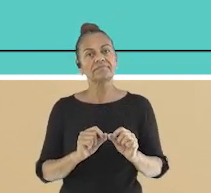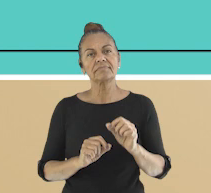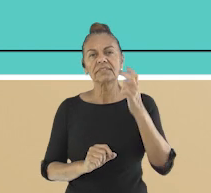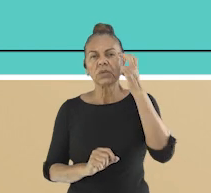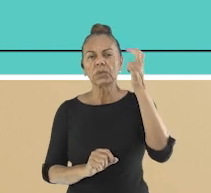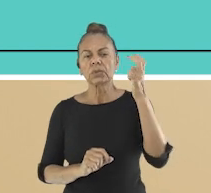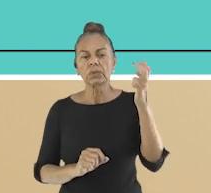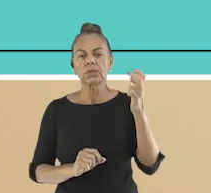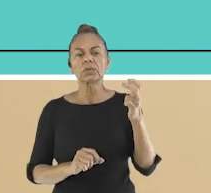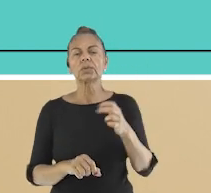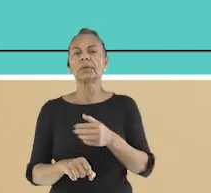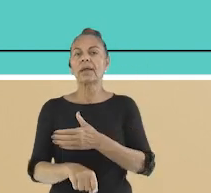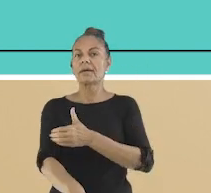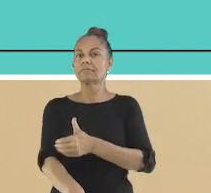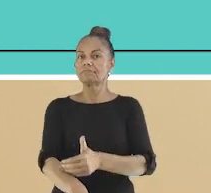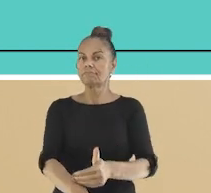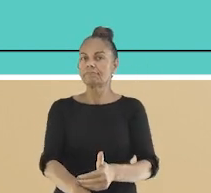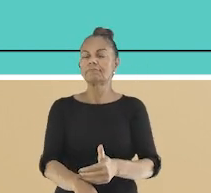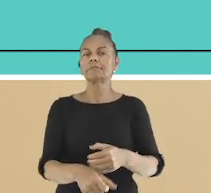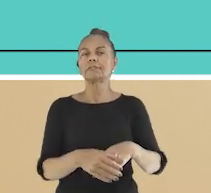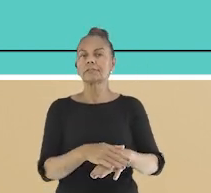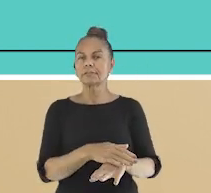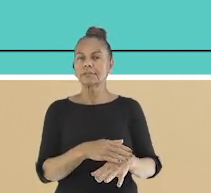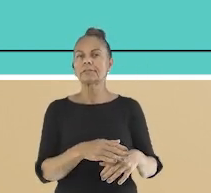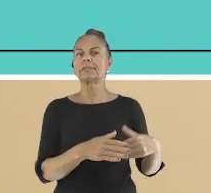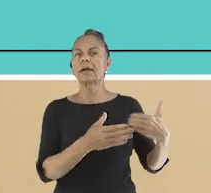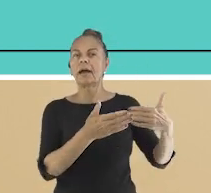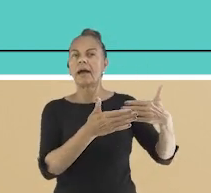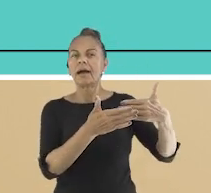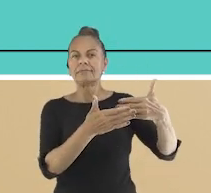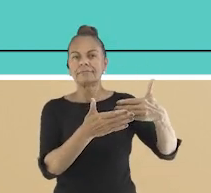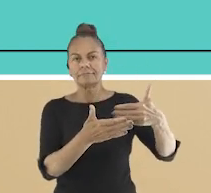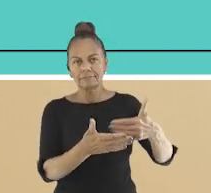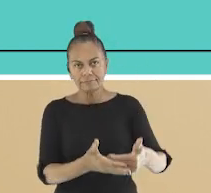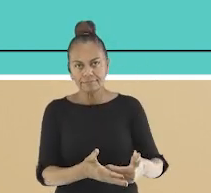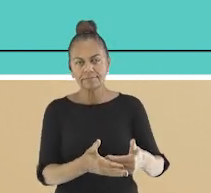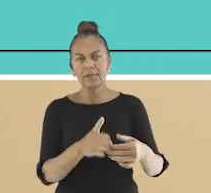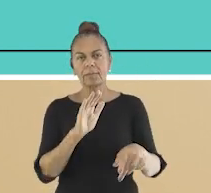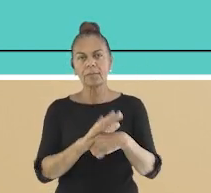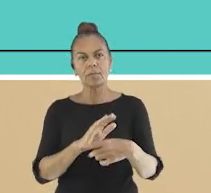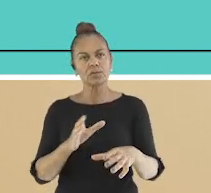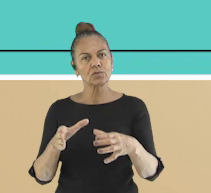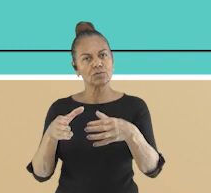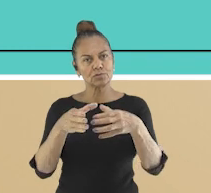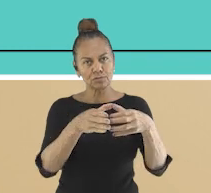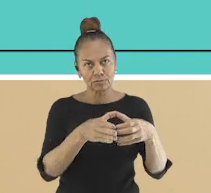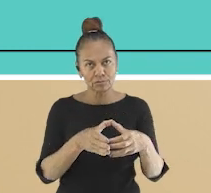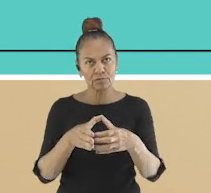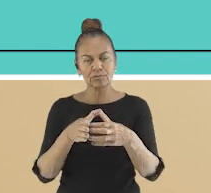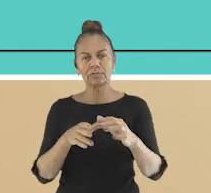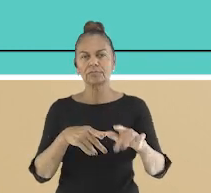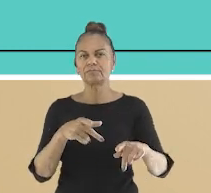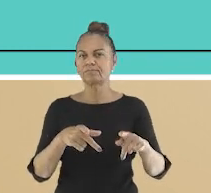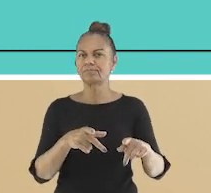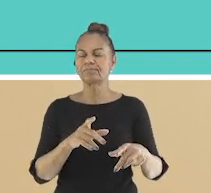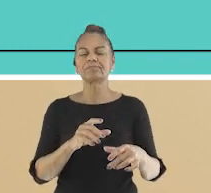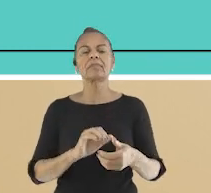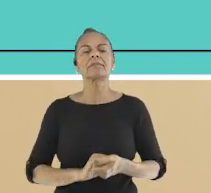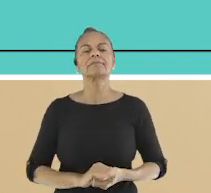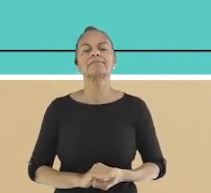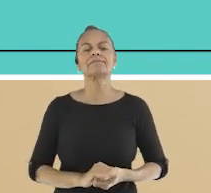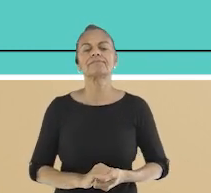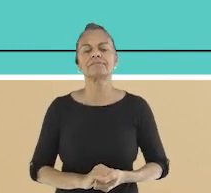cultura. Cultura é uma definição bem ampla, que representa o conjunto de tradições, crenças e costumes